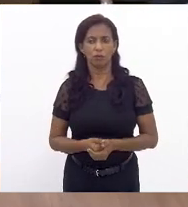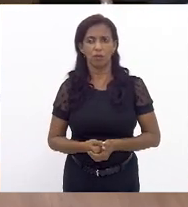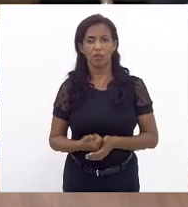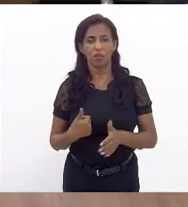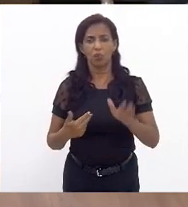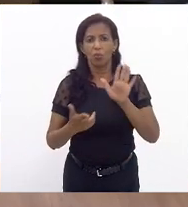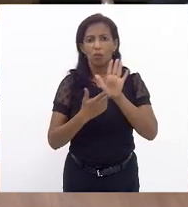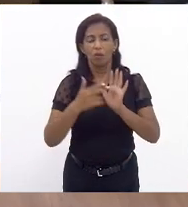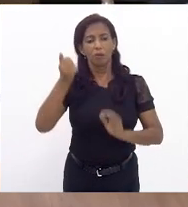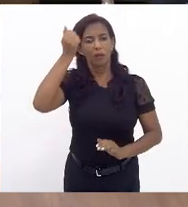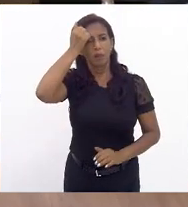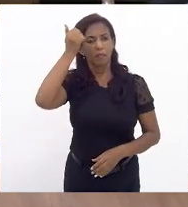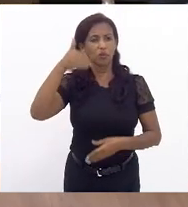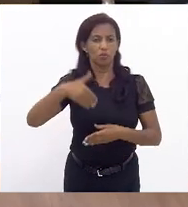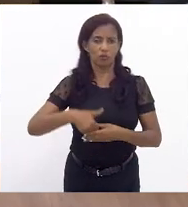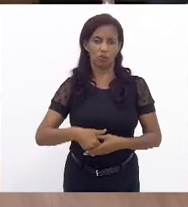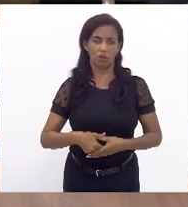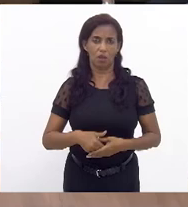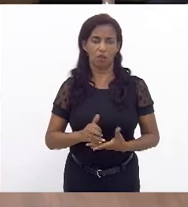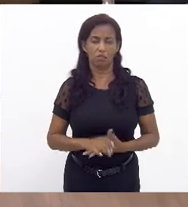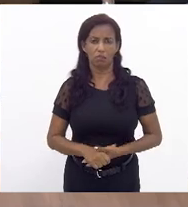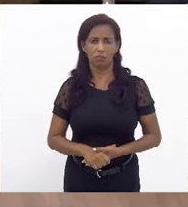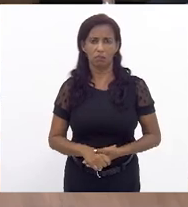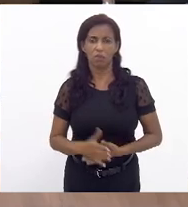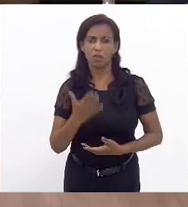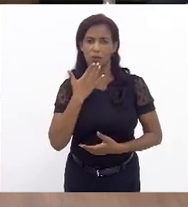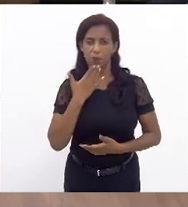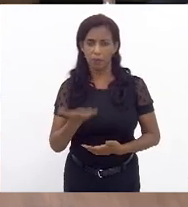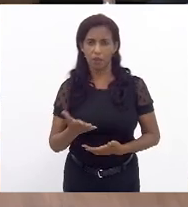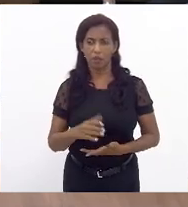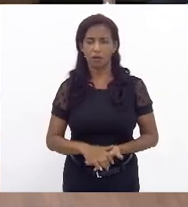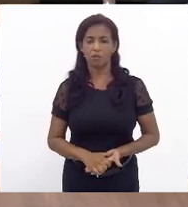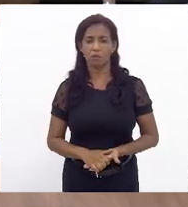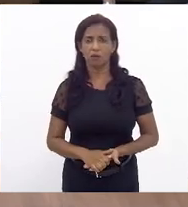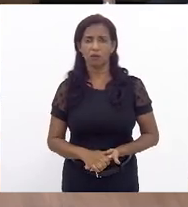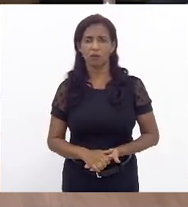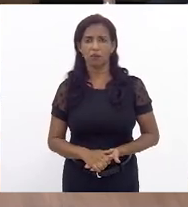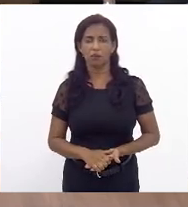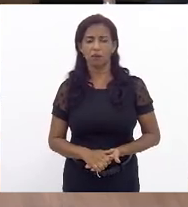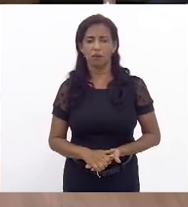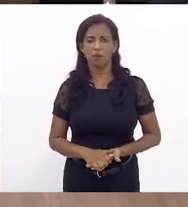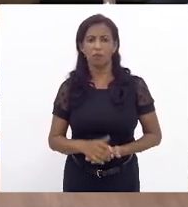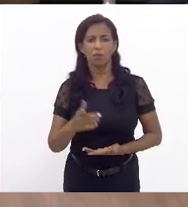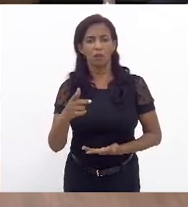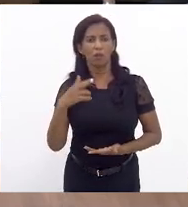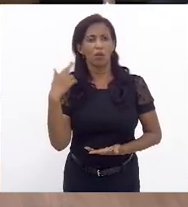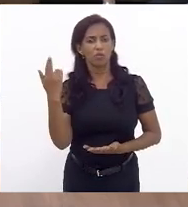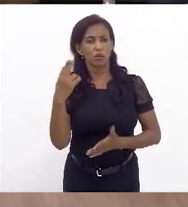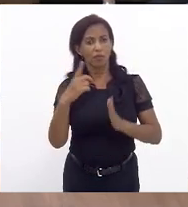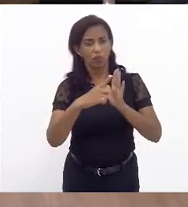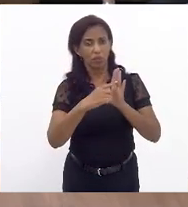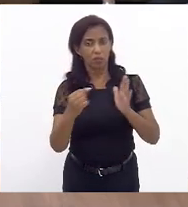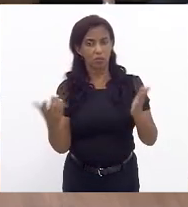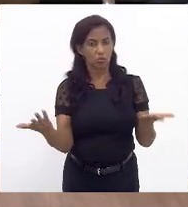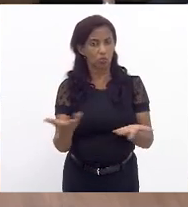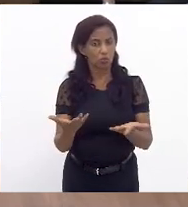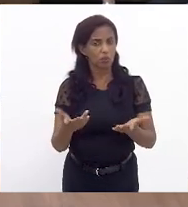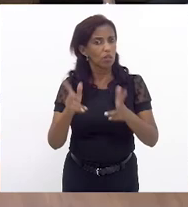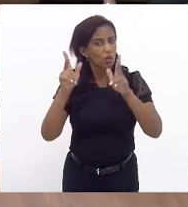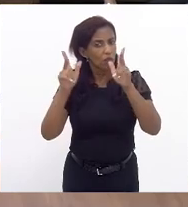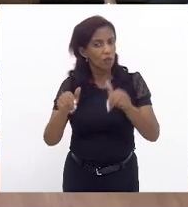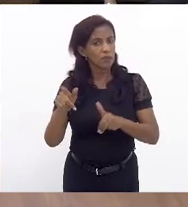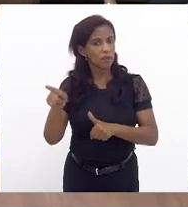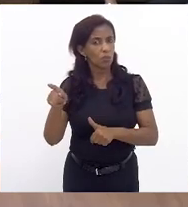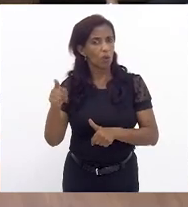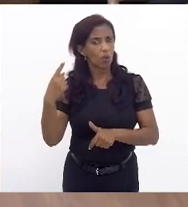que me arrependi do voto, mas eu solicito ao senhor Rafael, que está sendo indicado hoje, que não faça como